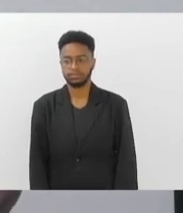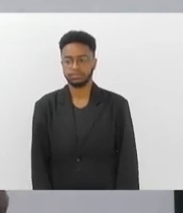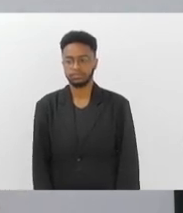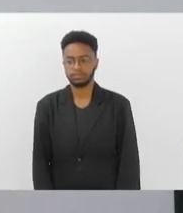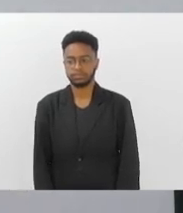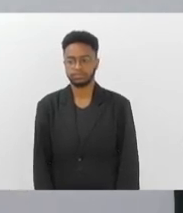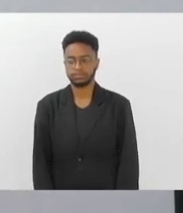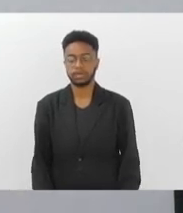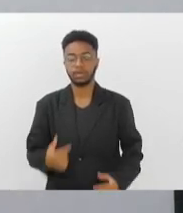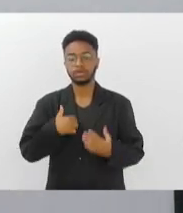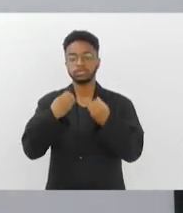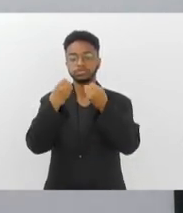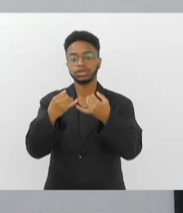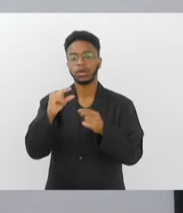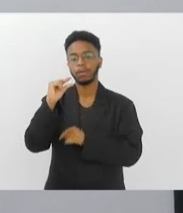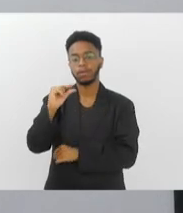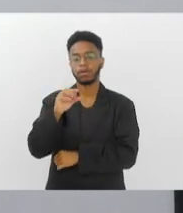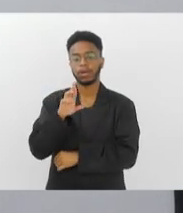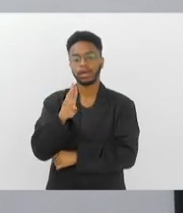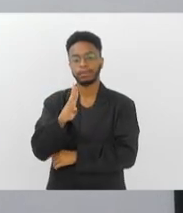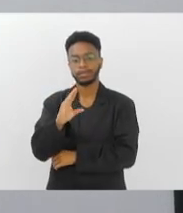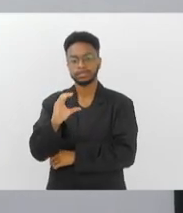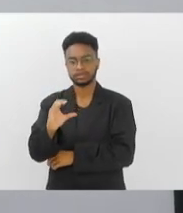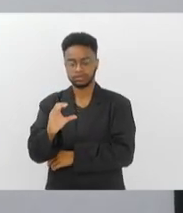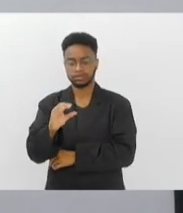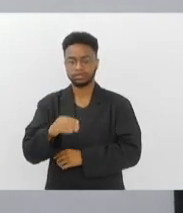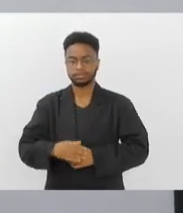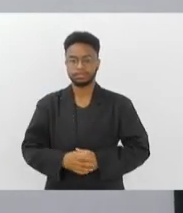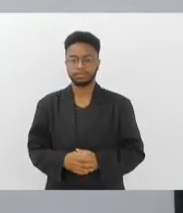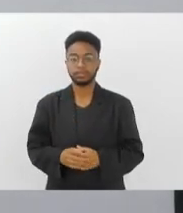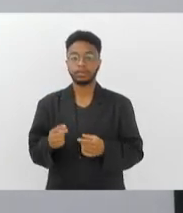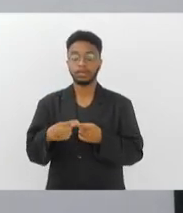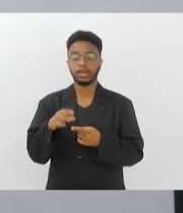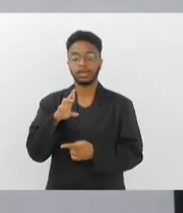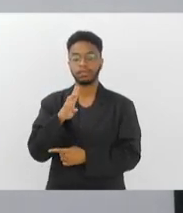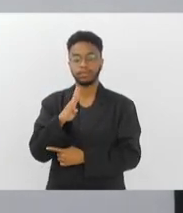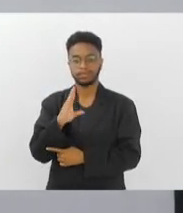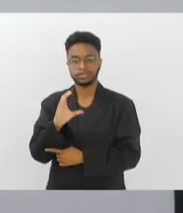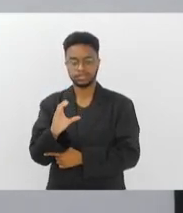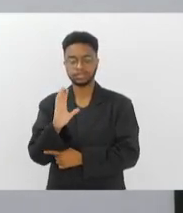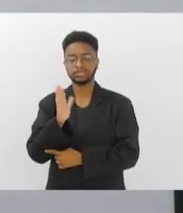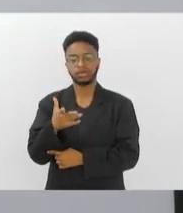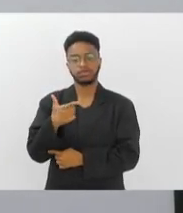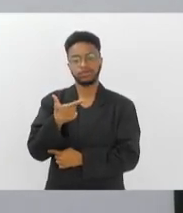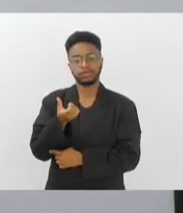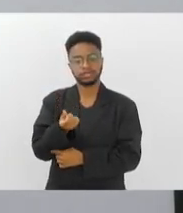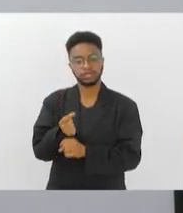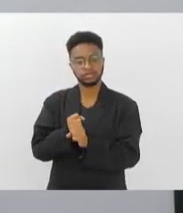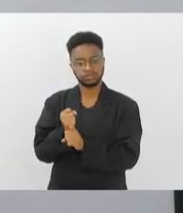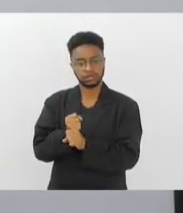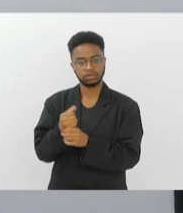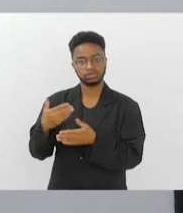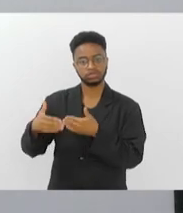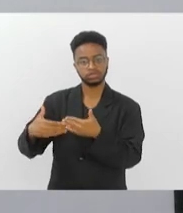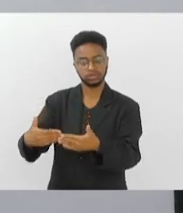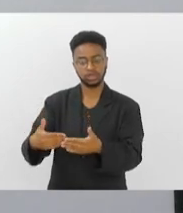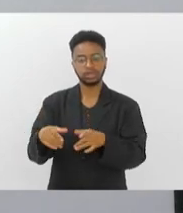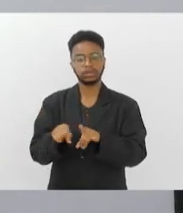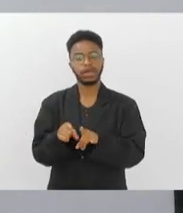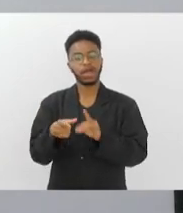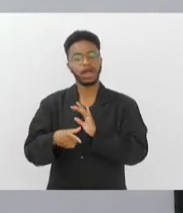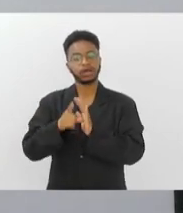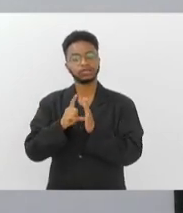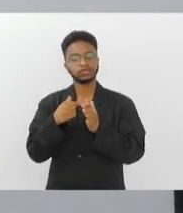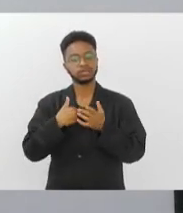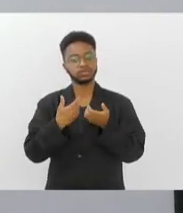Vou falar um pouco da RBC. A RBC ela tem 26 anos de mercado e, antes de abrir aqui,